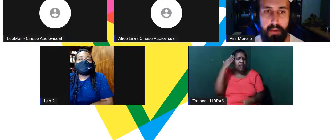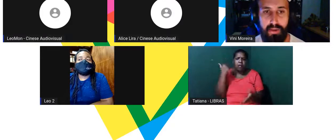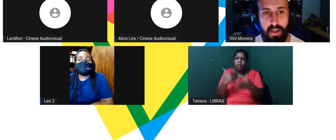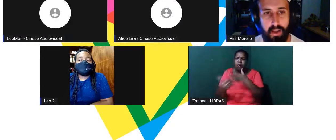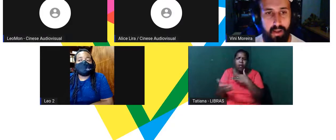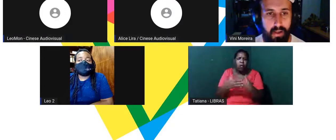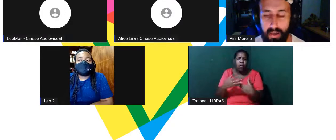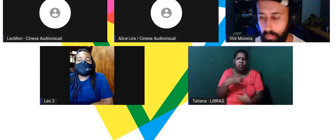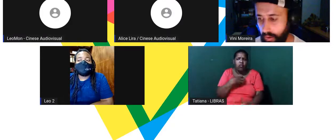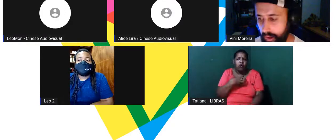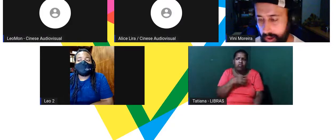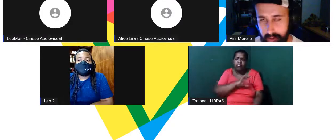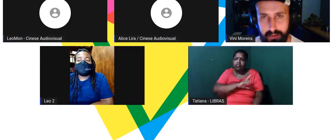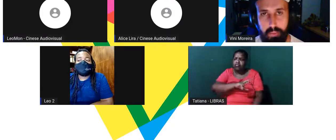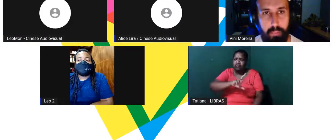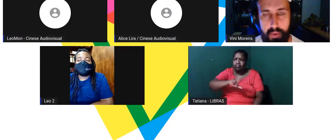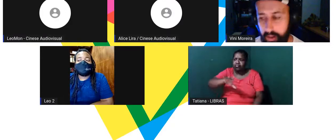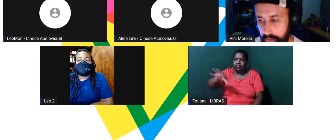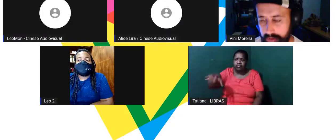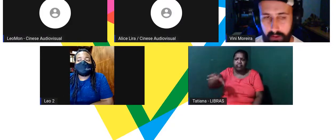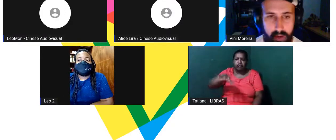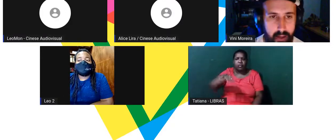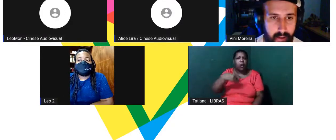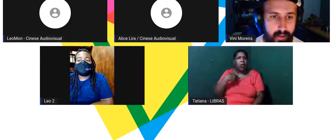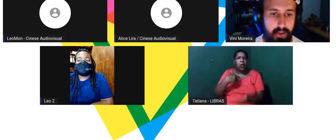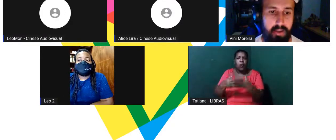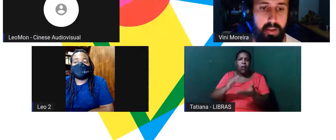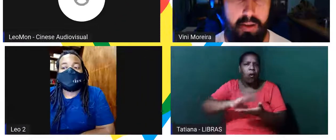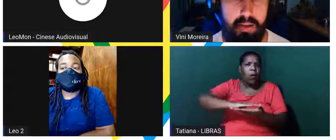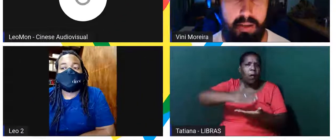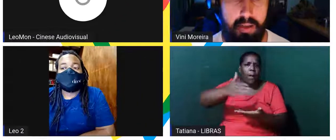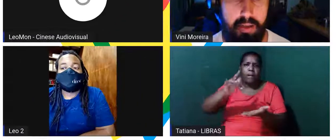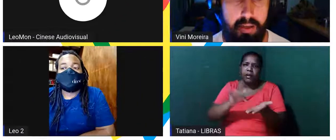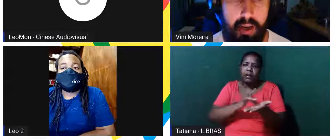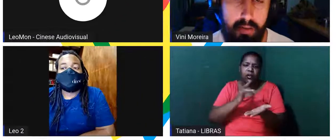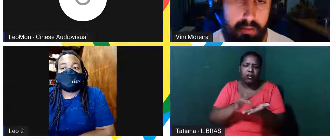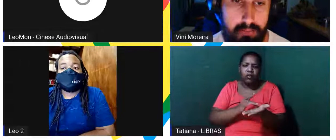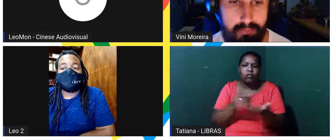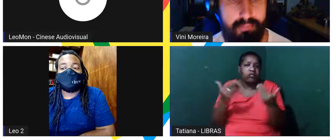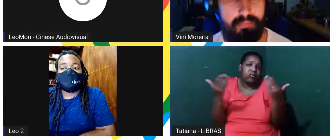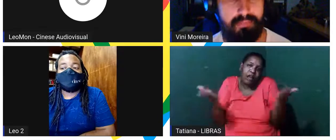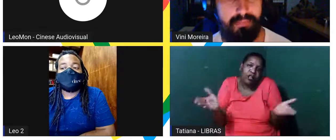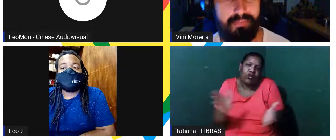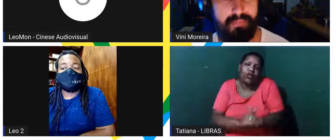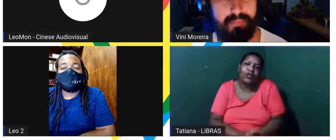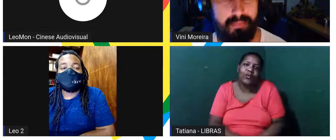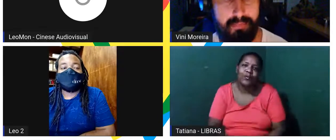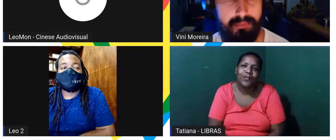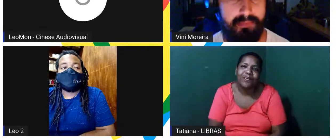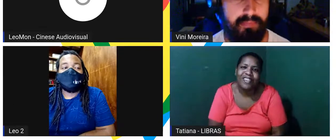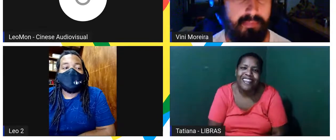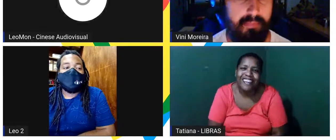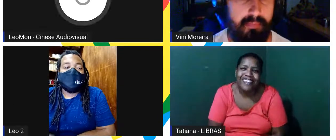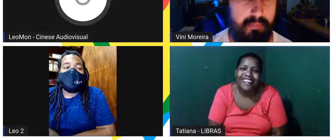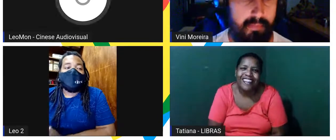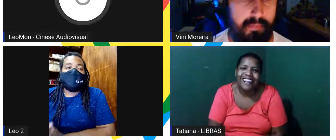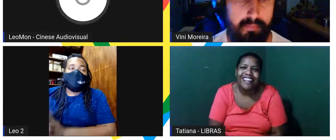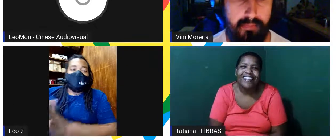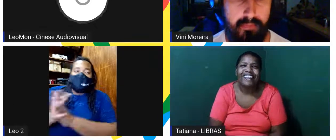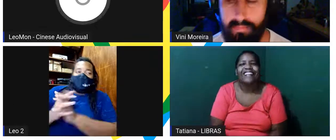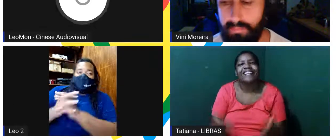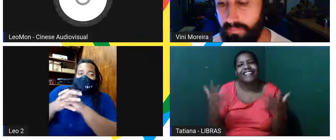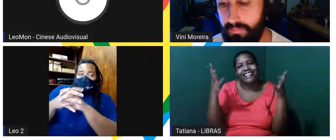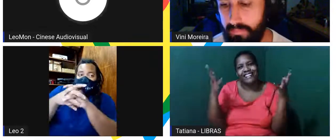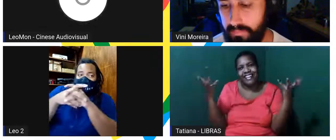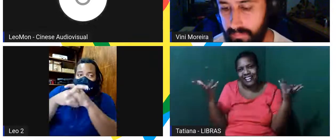programa você vai saber estar em qualquer computador celular e é isso e para a